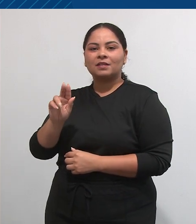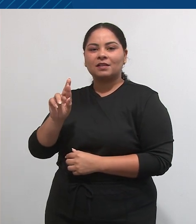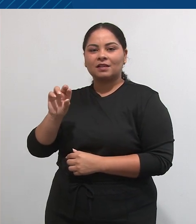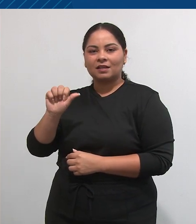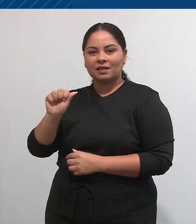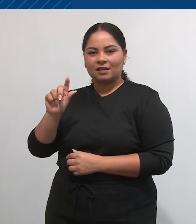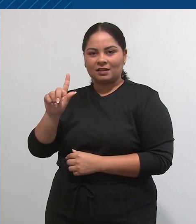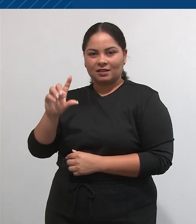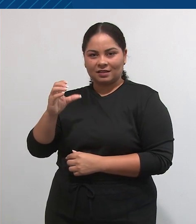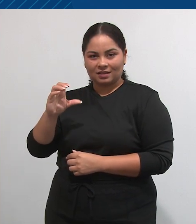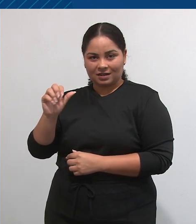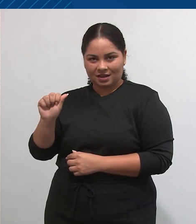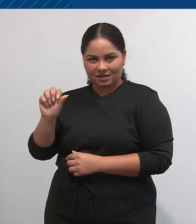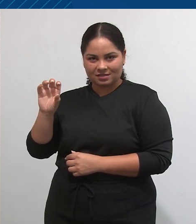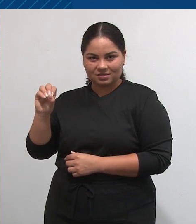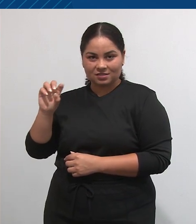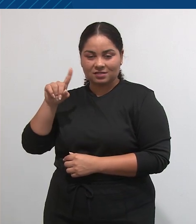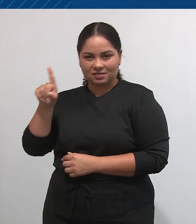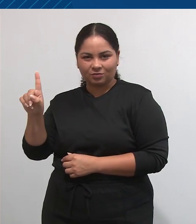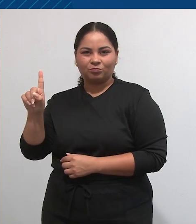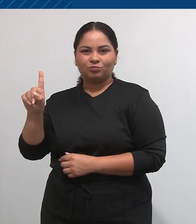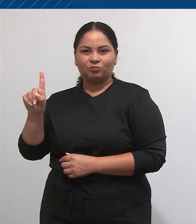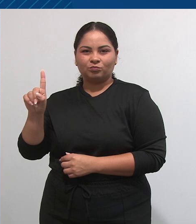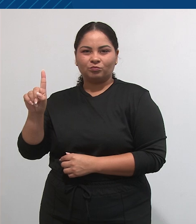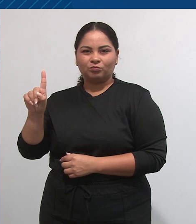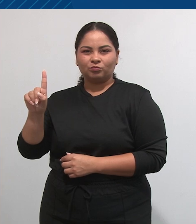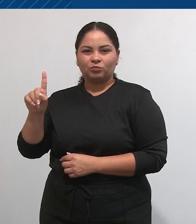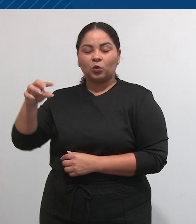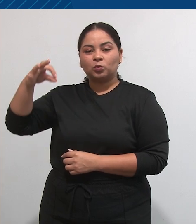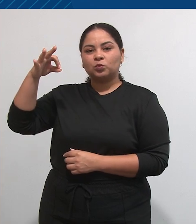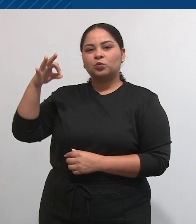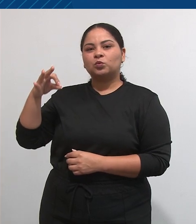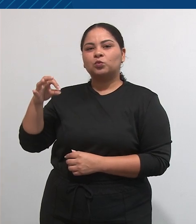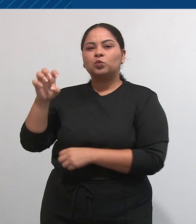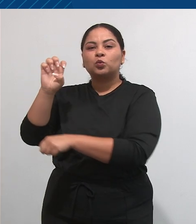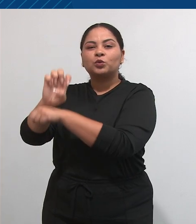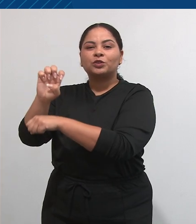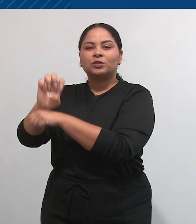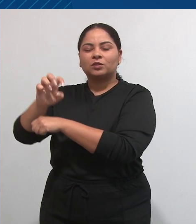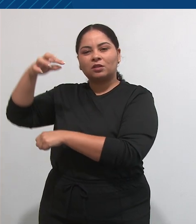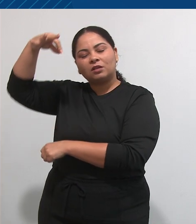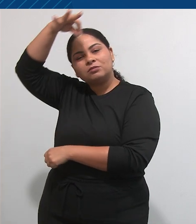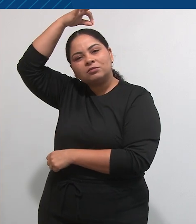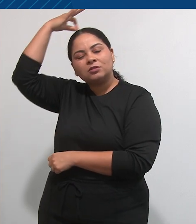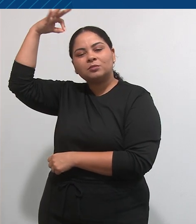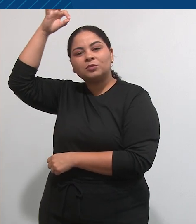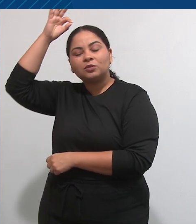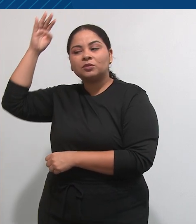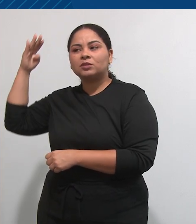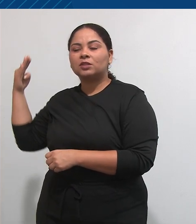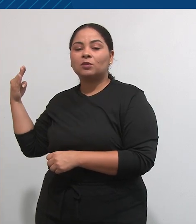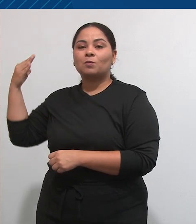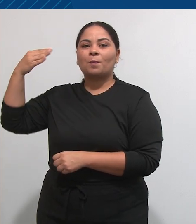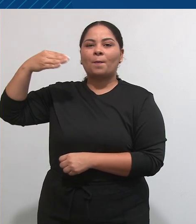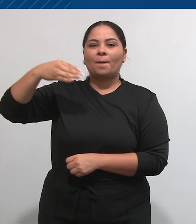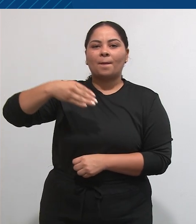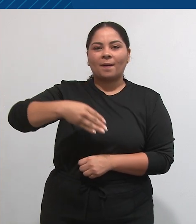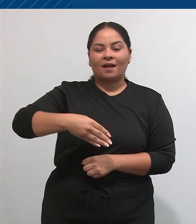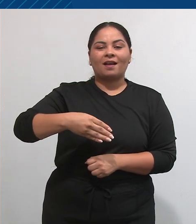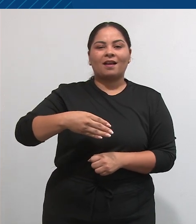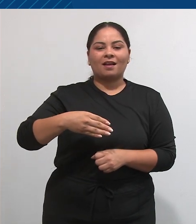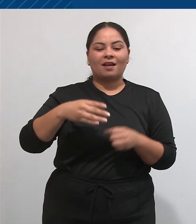XX, e foram para o Brasil todo. A migração no Espírito Santo, como o caso desse professor Gustavo Ford, que a família dele